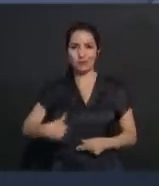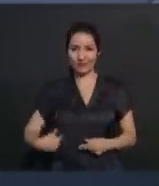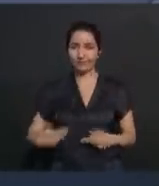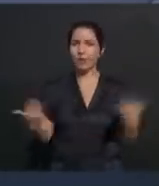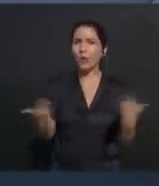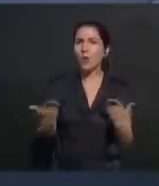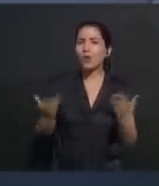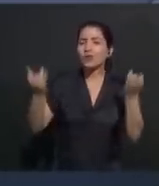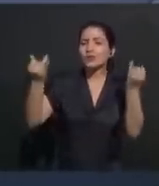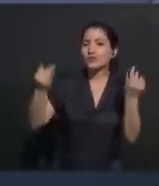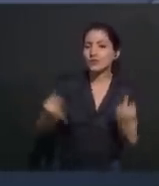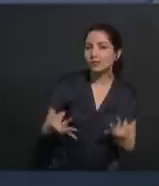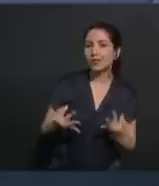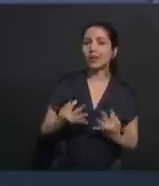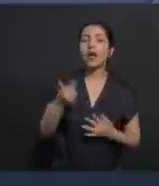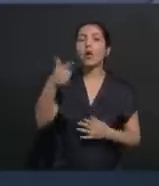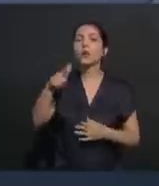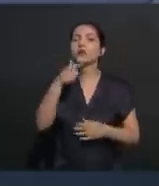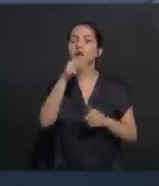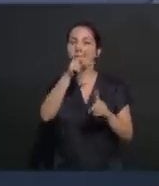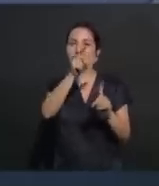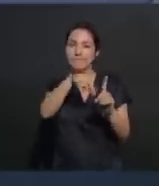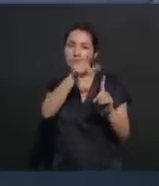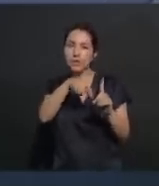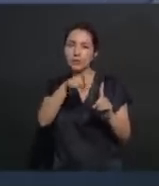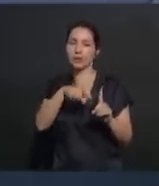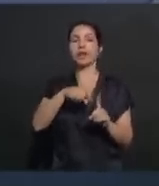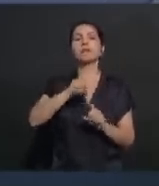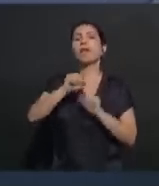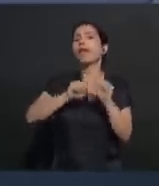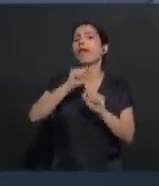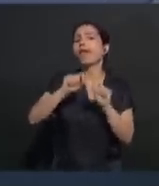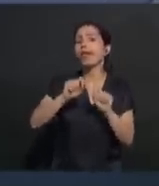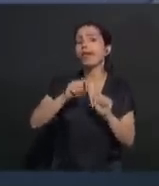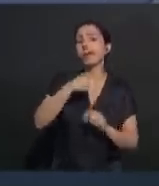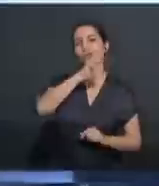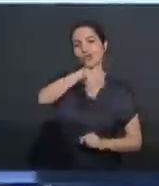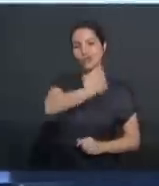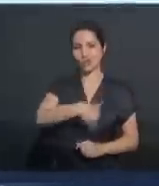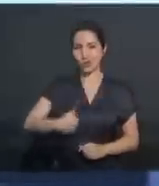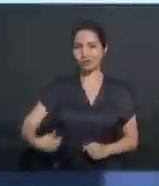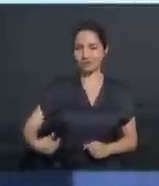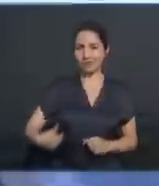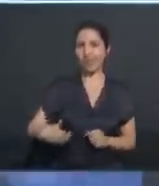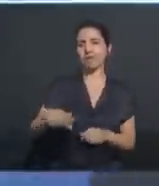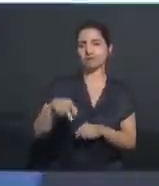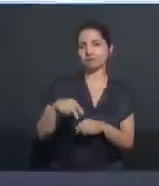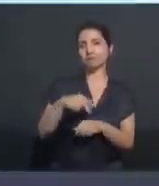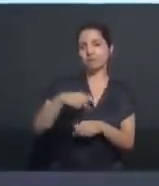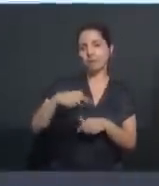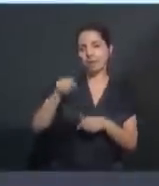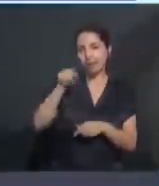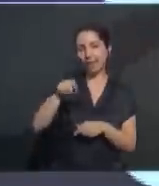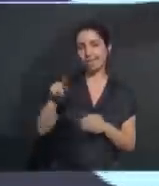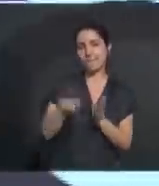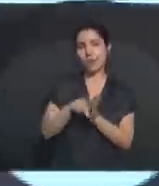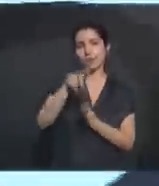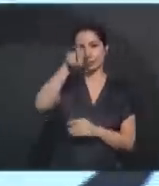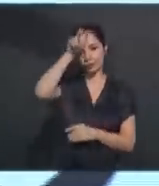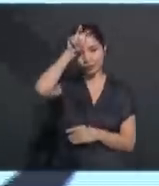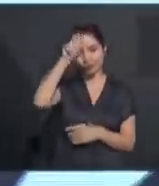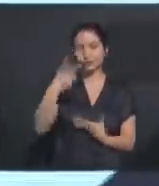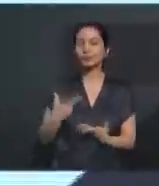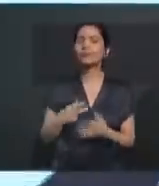sobre Zafenate-Parnéa, José do Egito. Esse é o nome egípcio que foi dado a ele pelo faraó. Eu quero